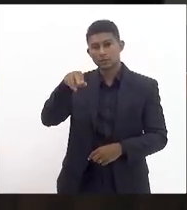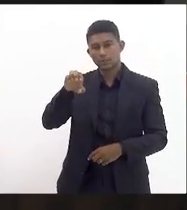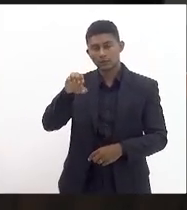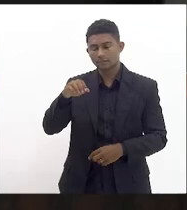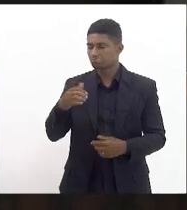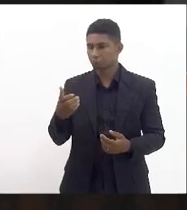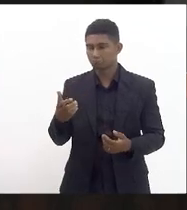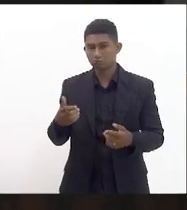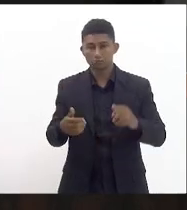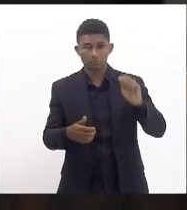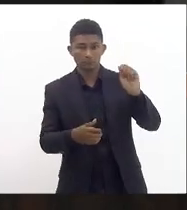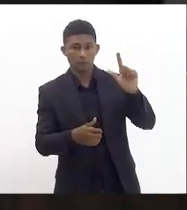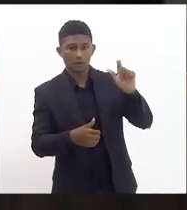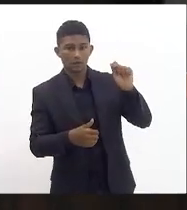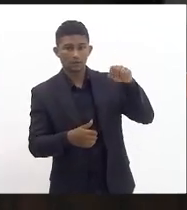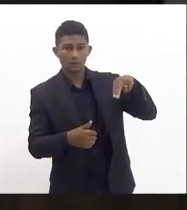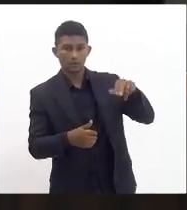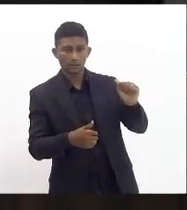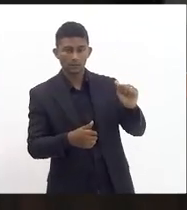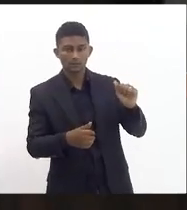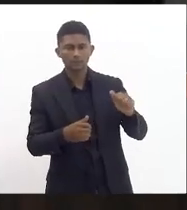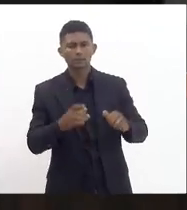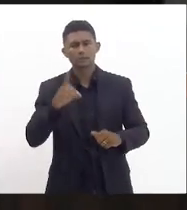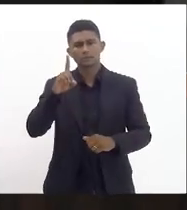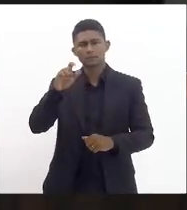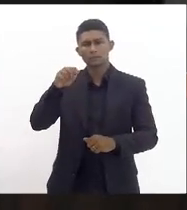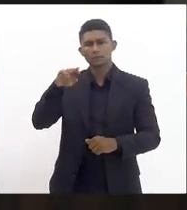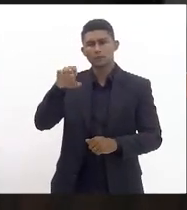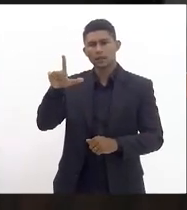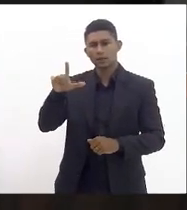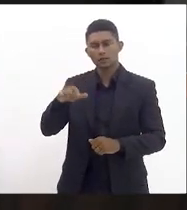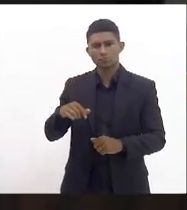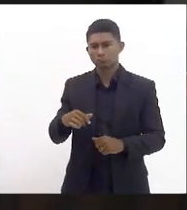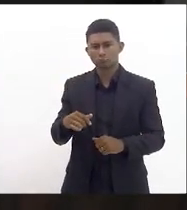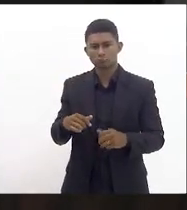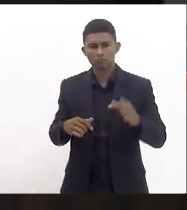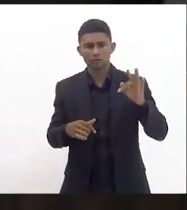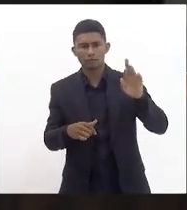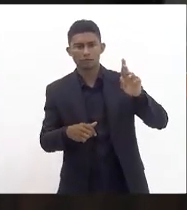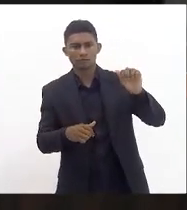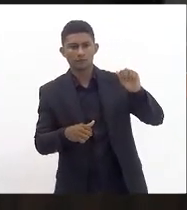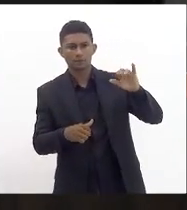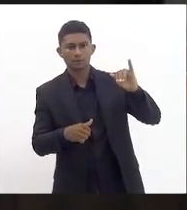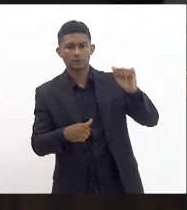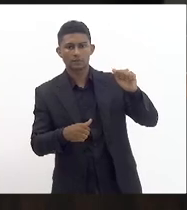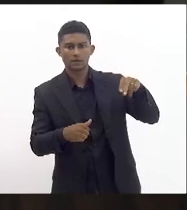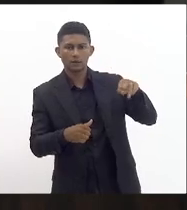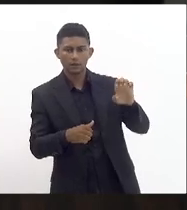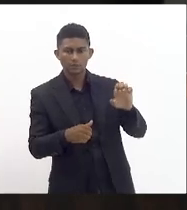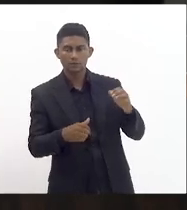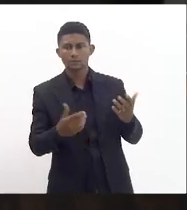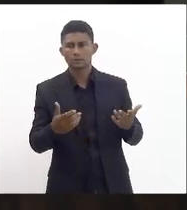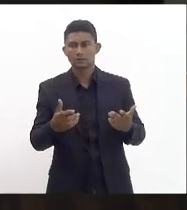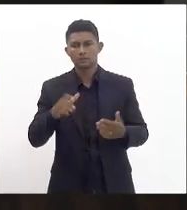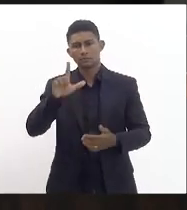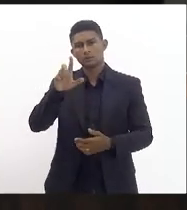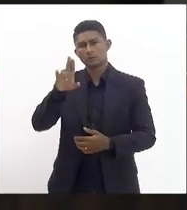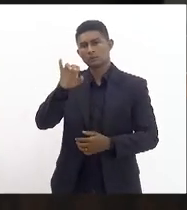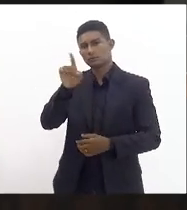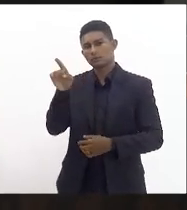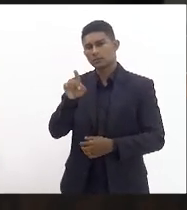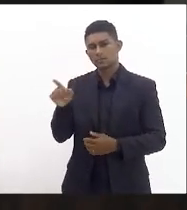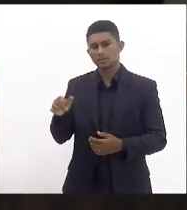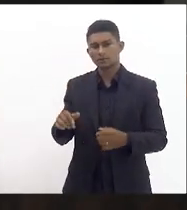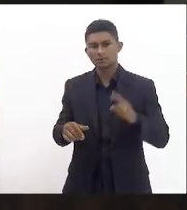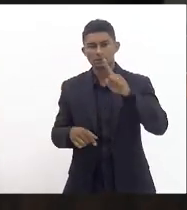Passos. Deputado Daniel Librelon. Deputada Franciane Mota. Deputada Franciane Mota. Deputado Luiz Martins.